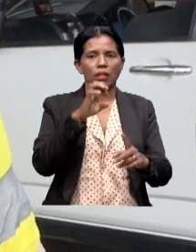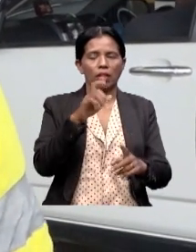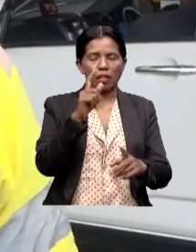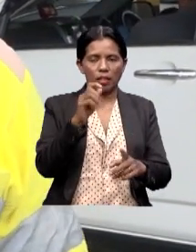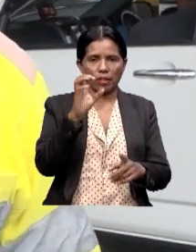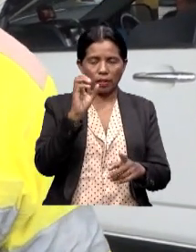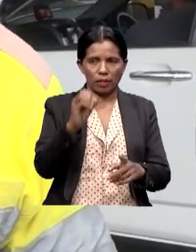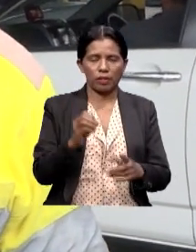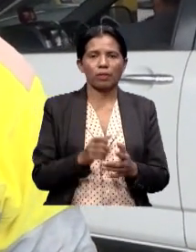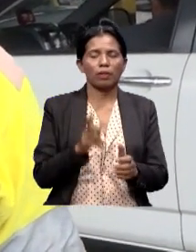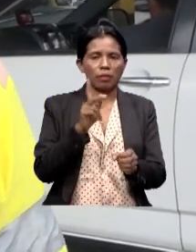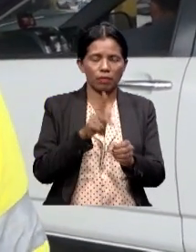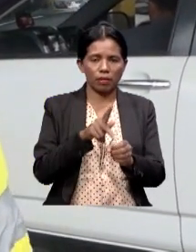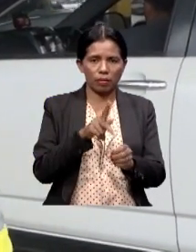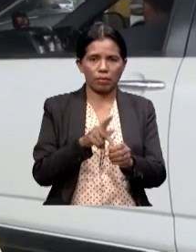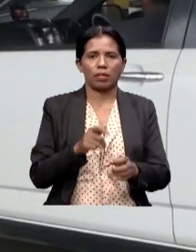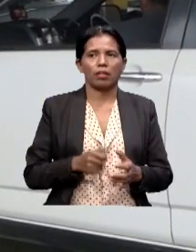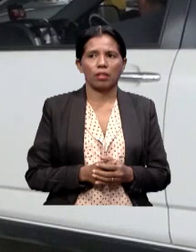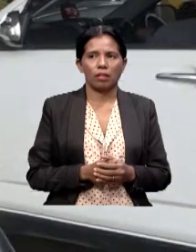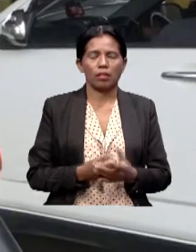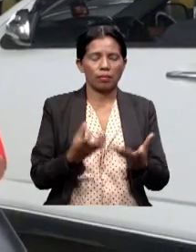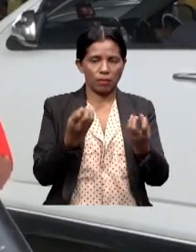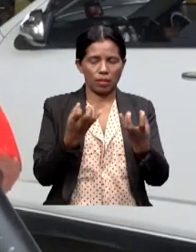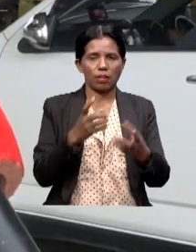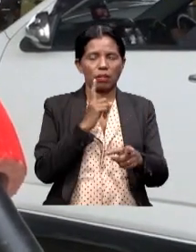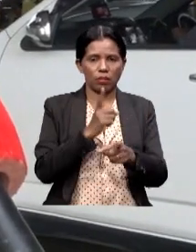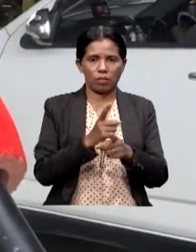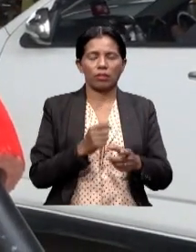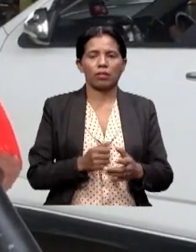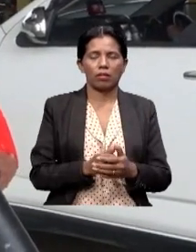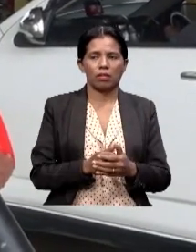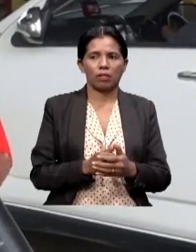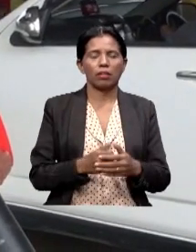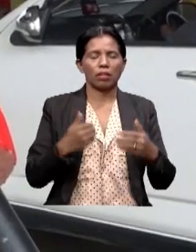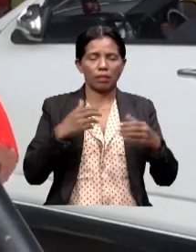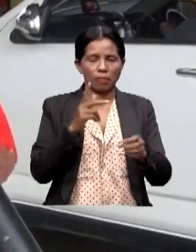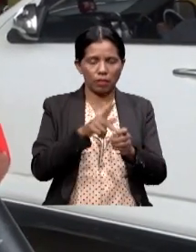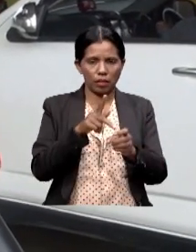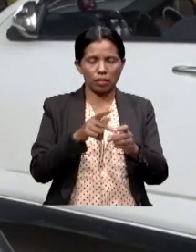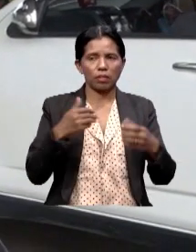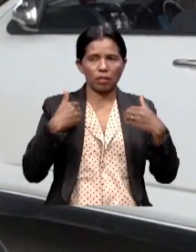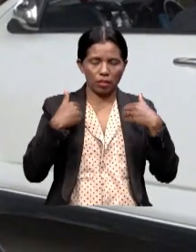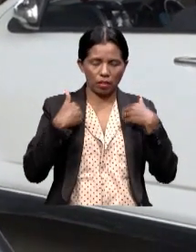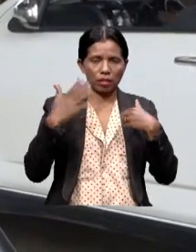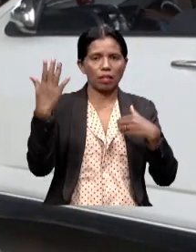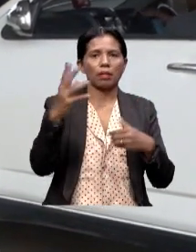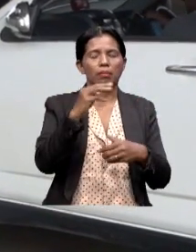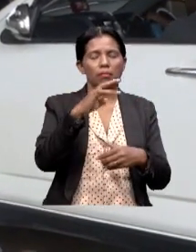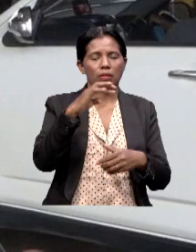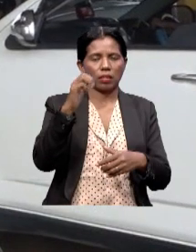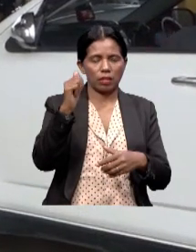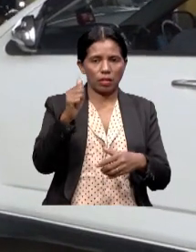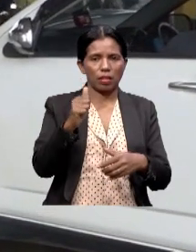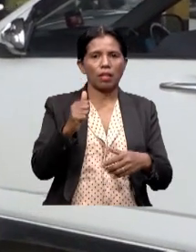Nianne, mina, né, barak TVTVs. Estou com minha nena, sei ia da Mira Marmosia,